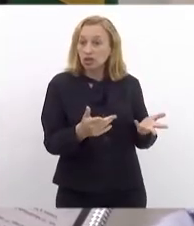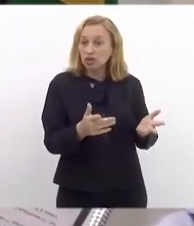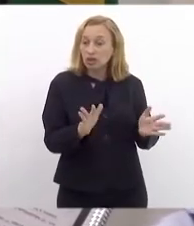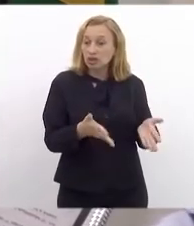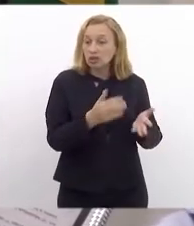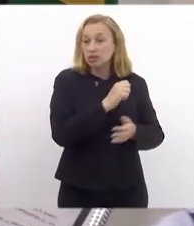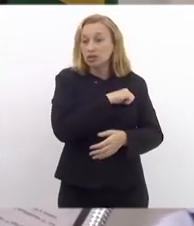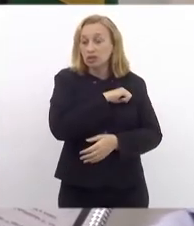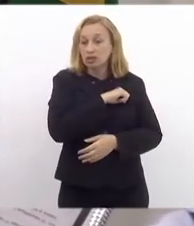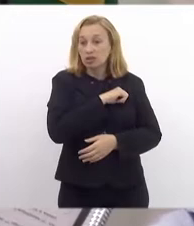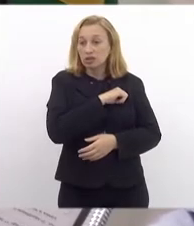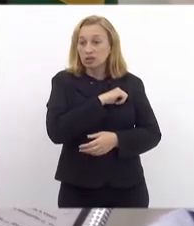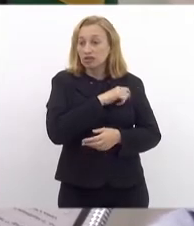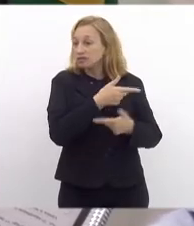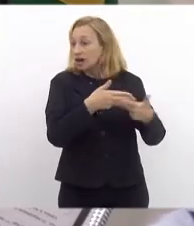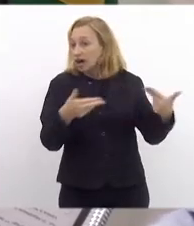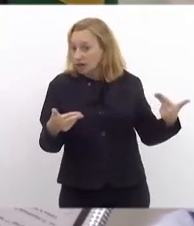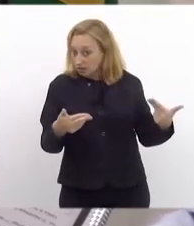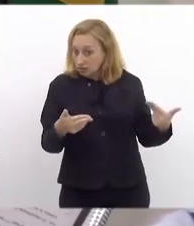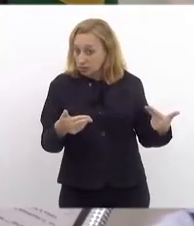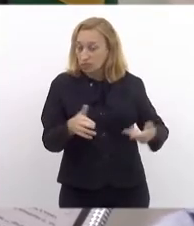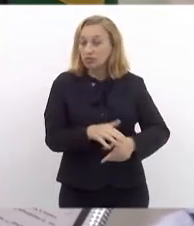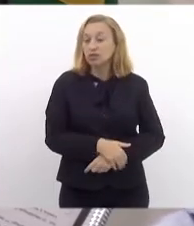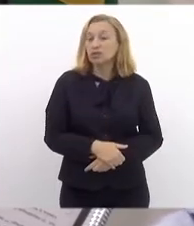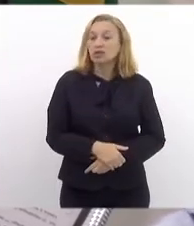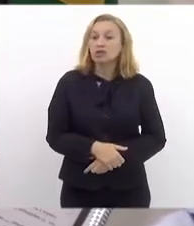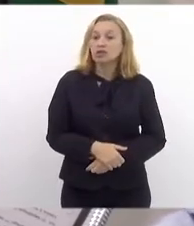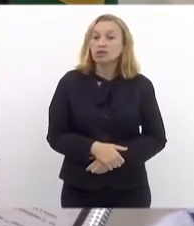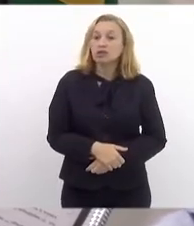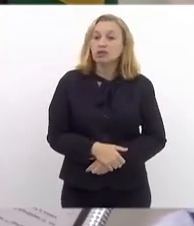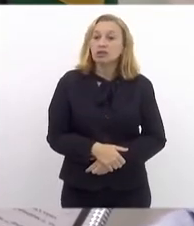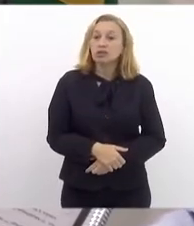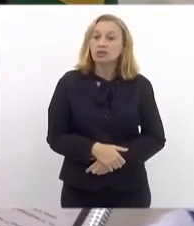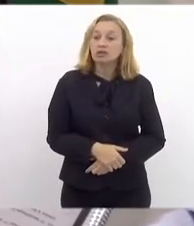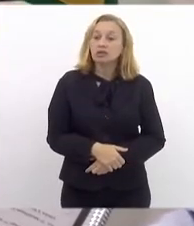incentivo aos quilos é uns quilos